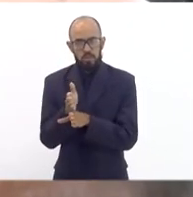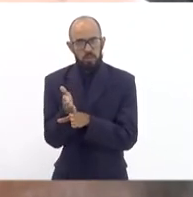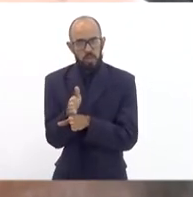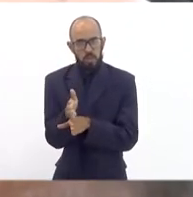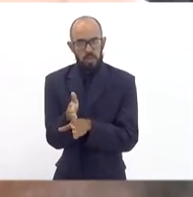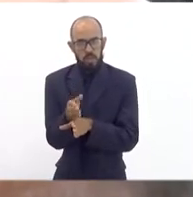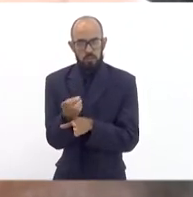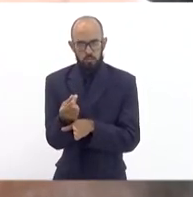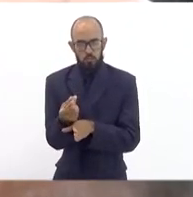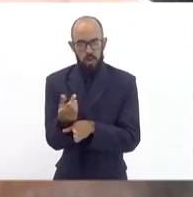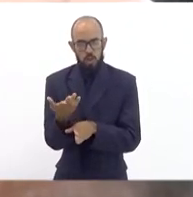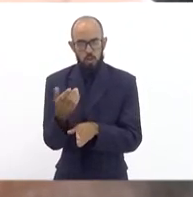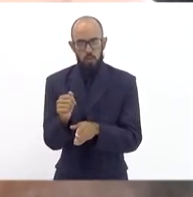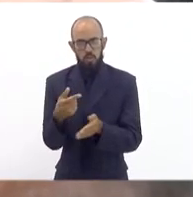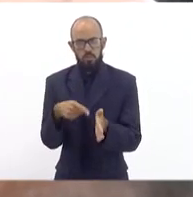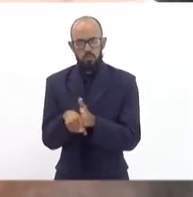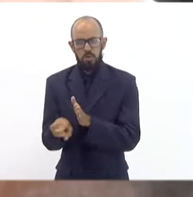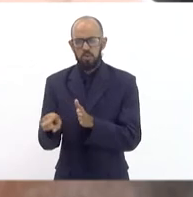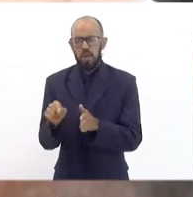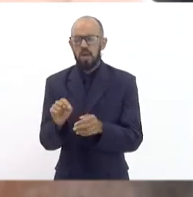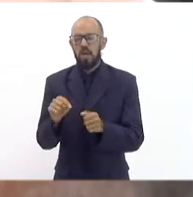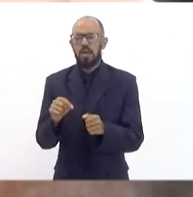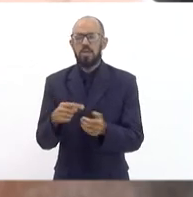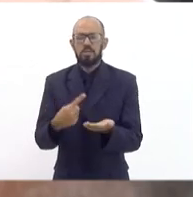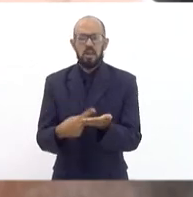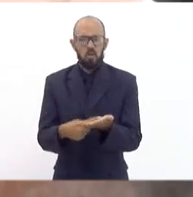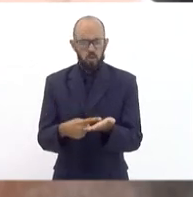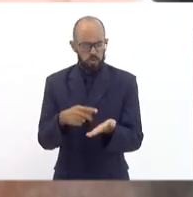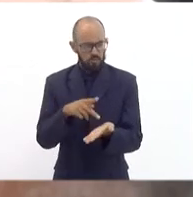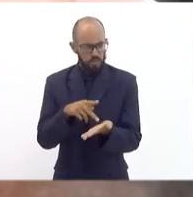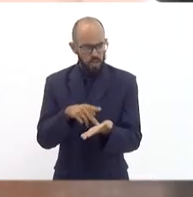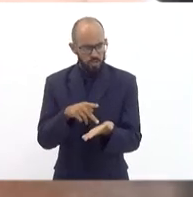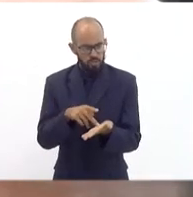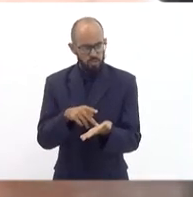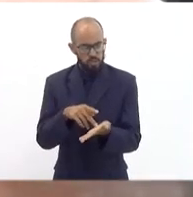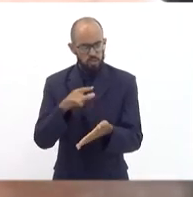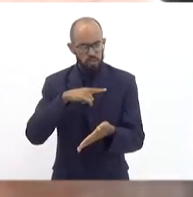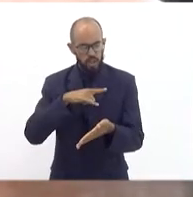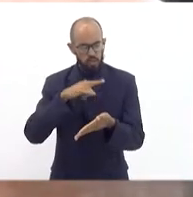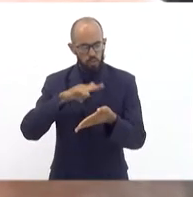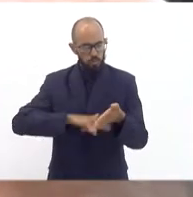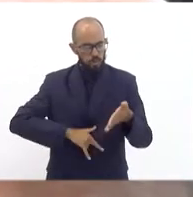contas. Eu queria lhe perguntar o seguinte, houve esse acordo é um acordo documentado?